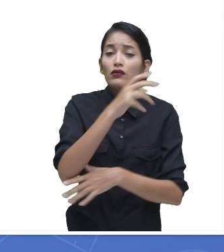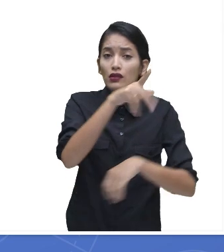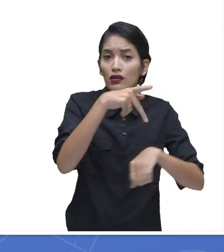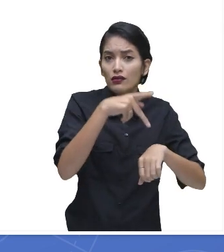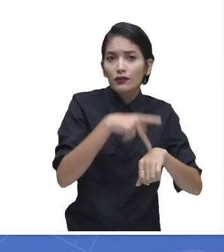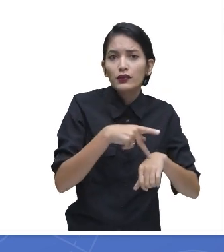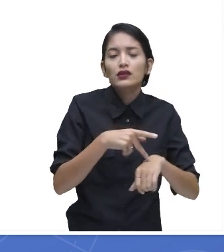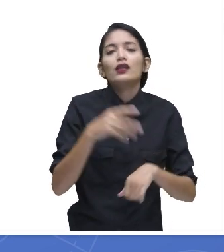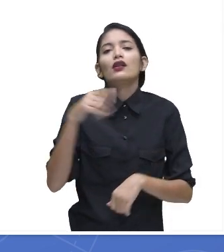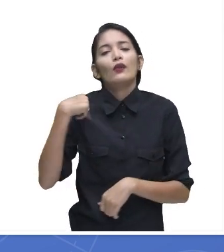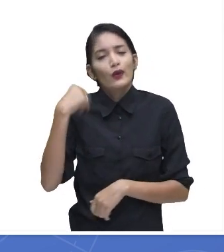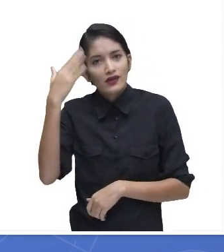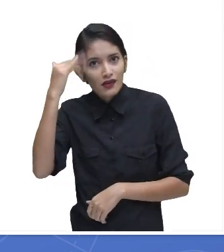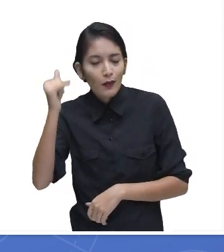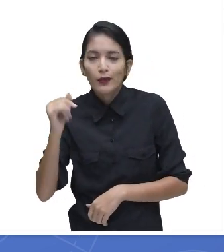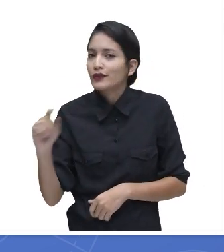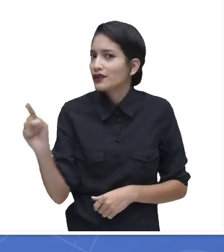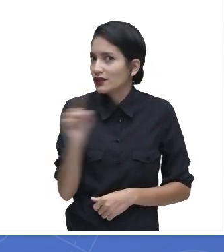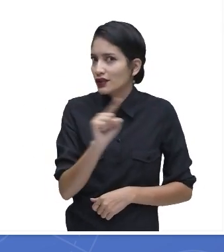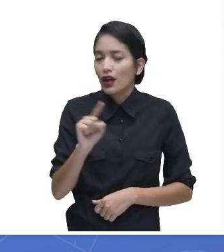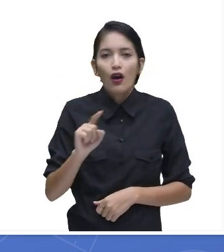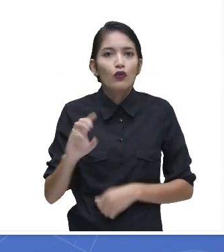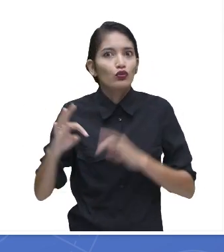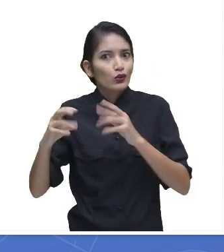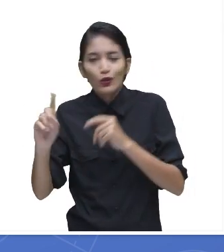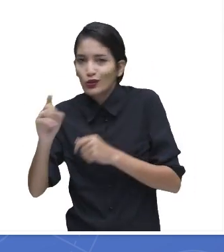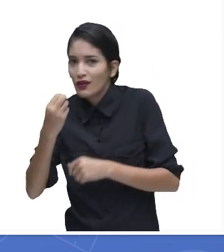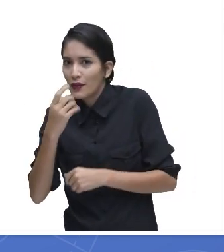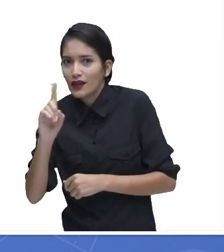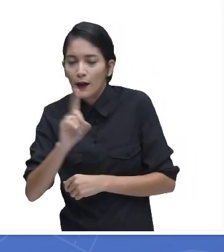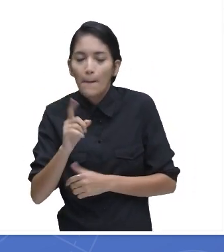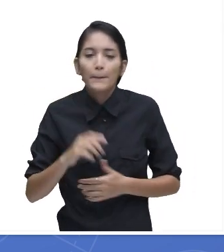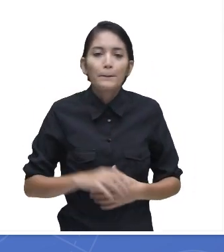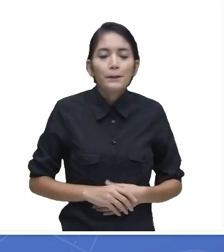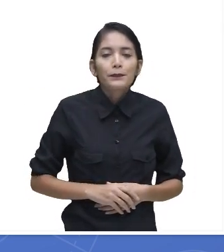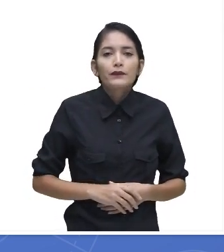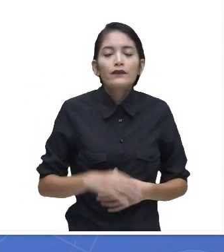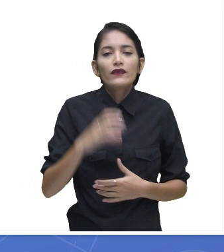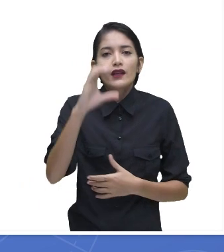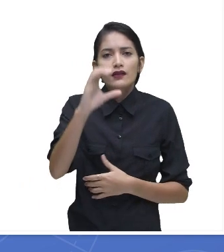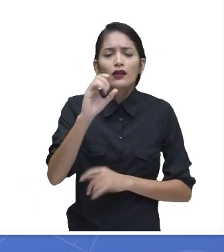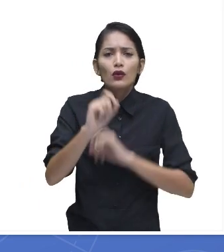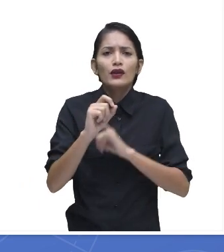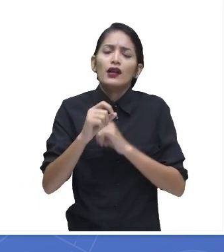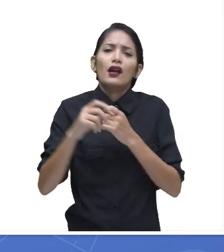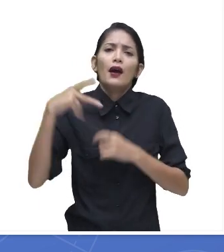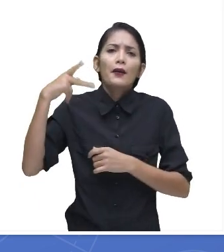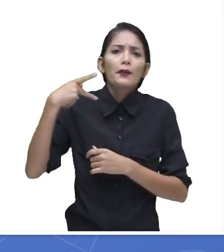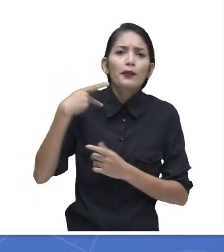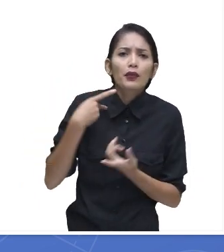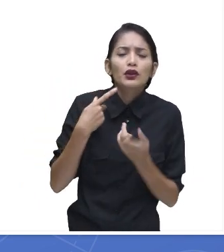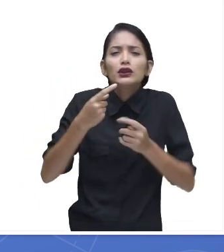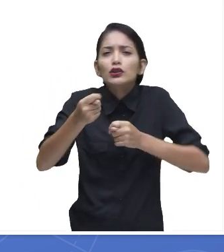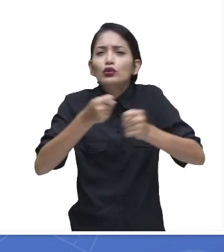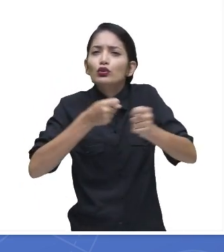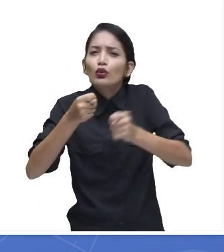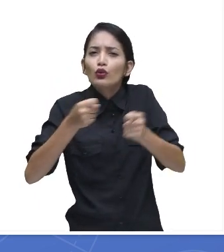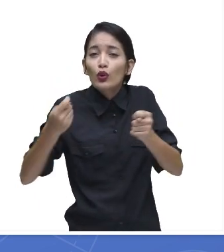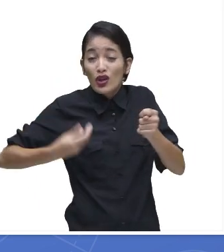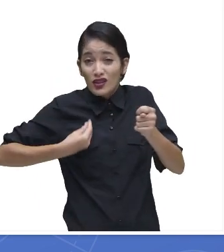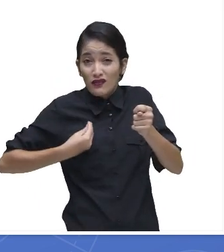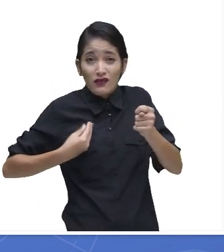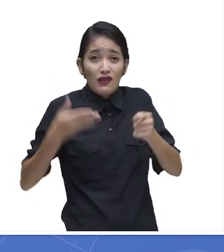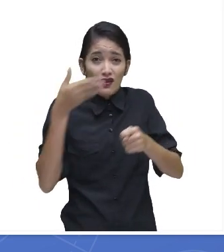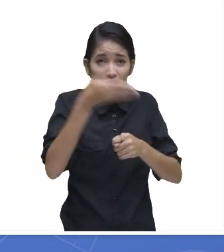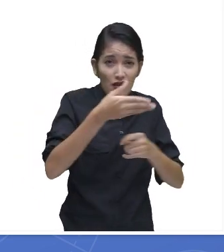sabe que não, né? Nem todo mundo está bem. Né? Letra C está dizendo aí a difusão de políticas de controle habitacional.